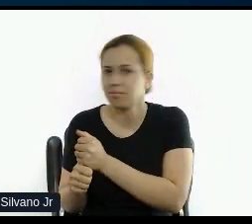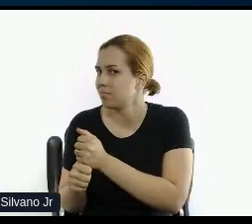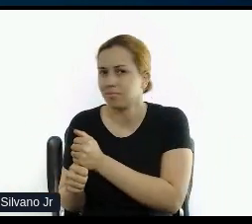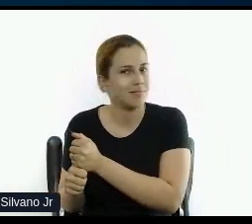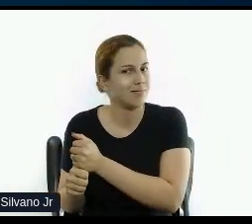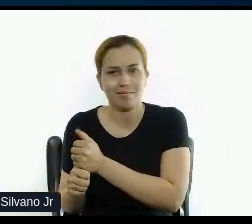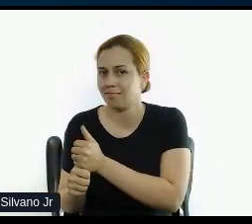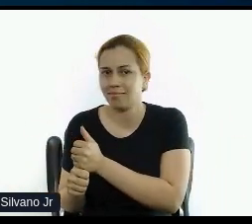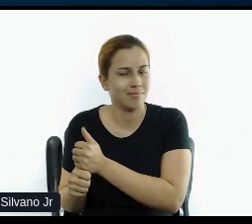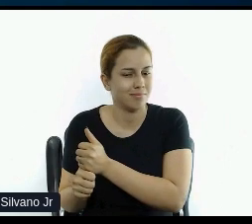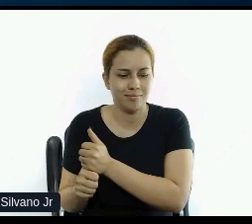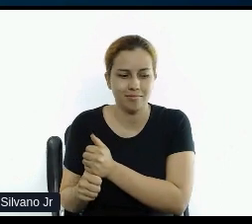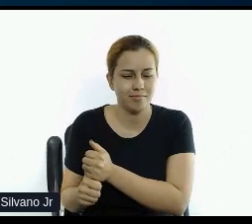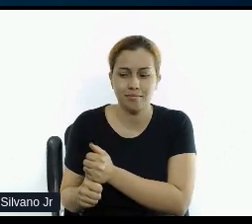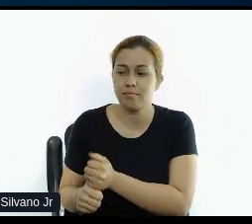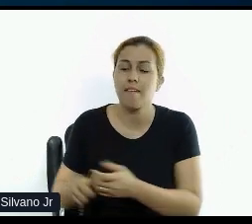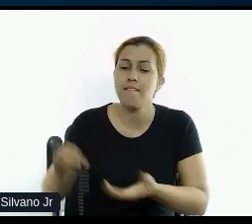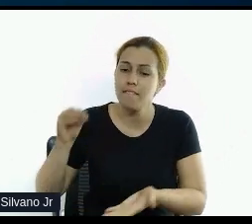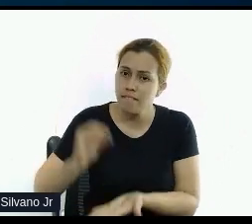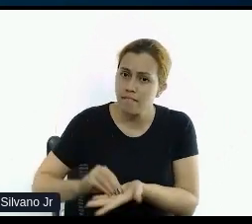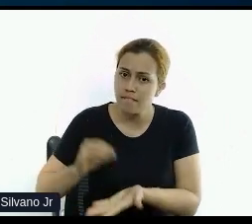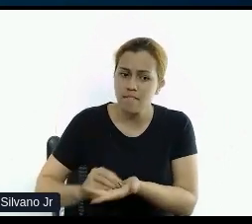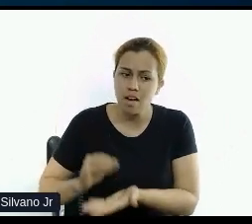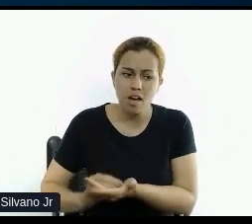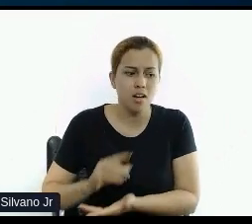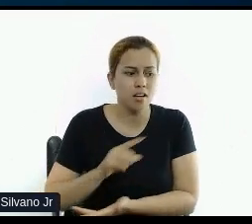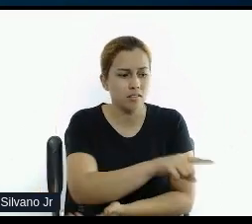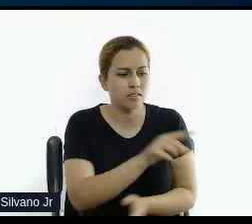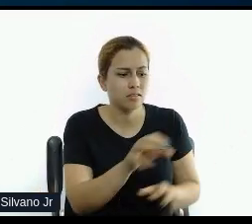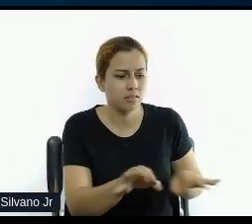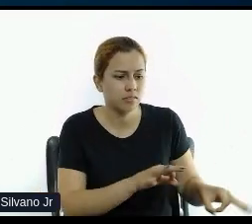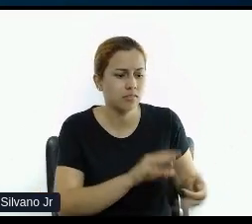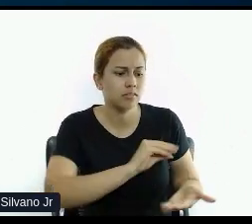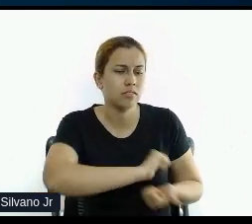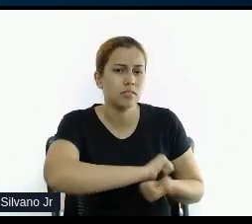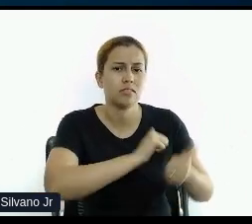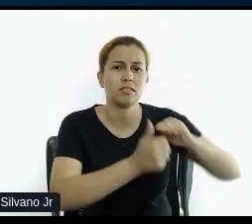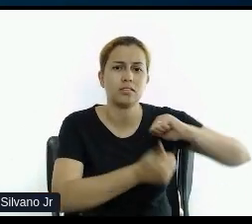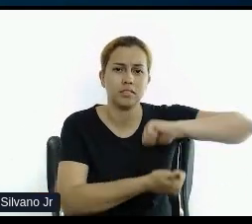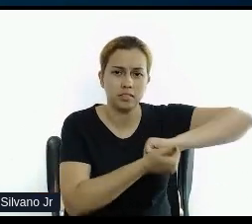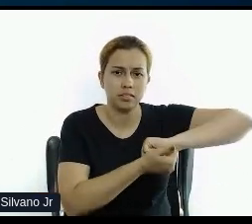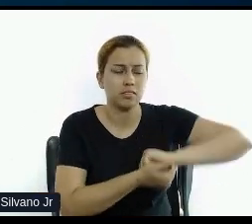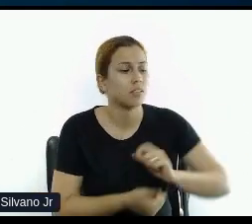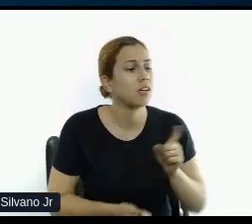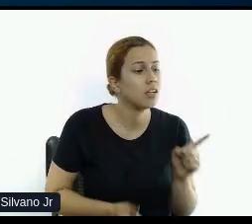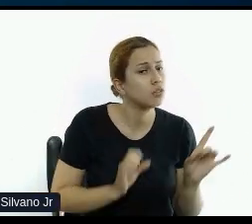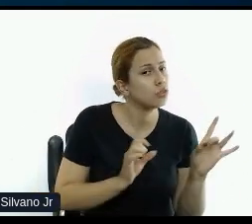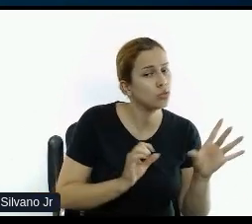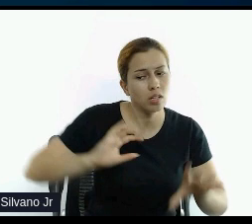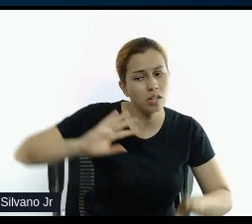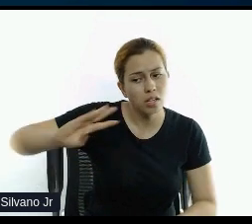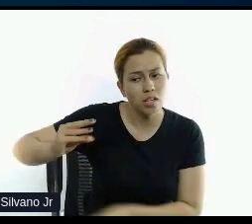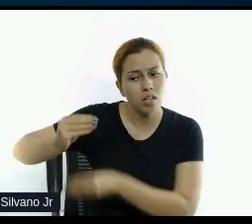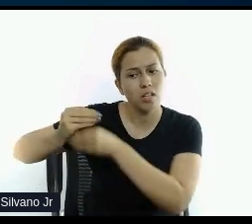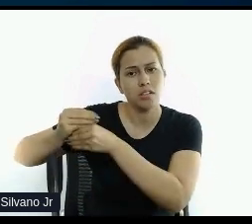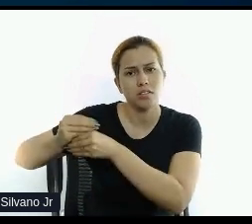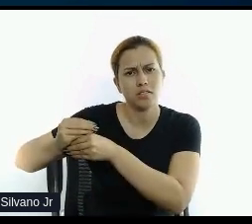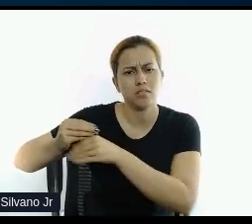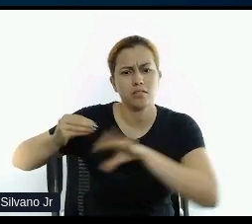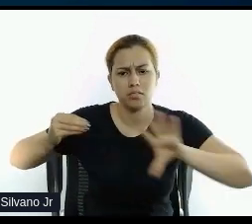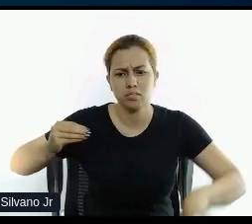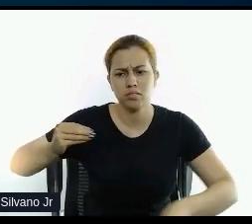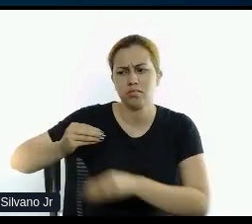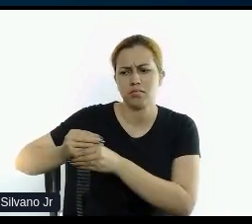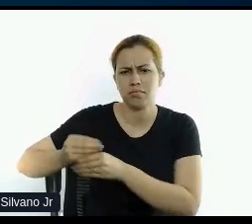de trabalho mais rápido, vai nos ajudar a conseguir criar automações, a conseguir criar esteiras de produtos mais rápidas. Só